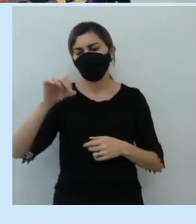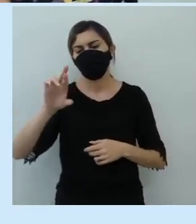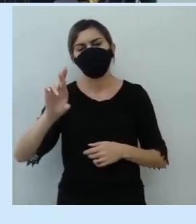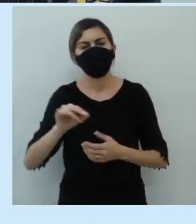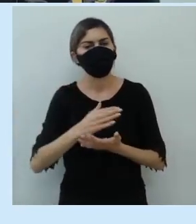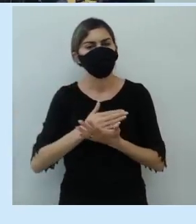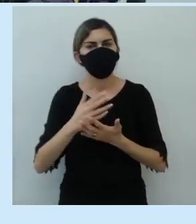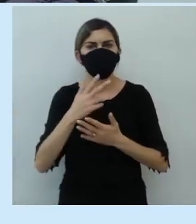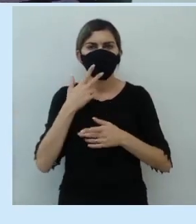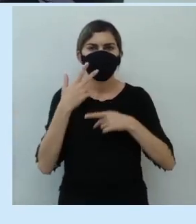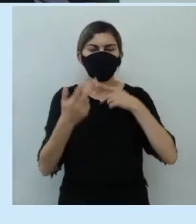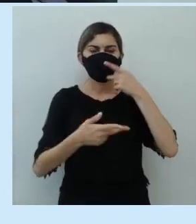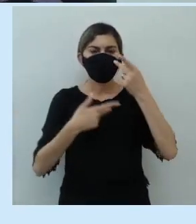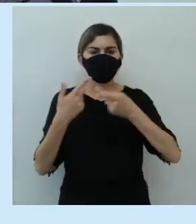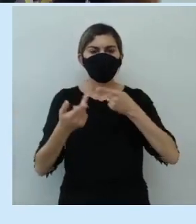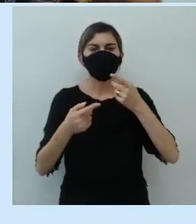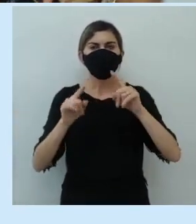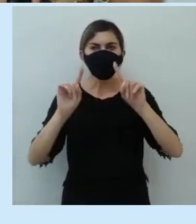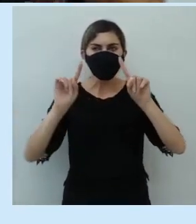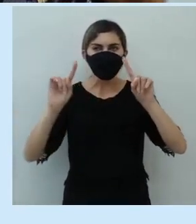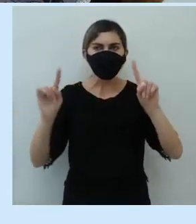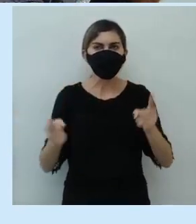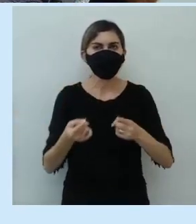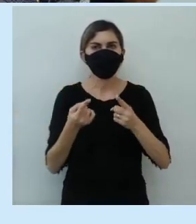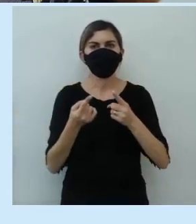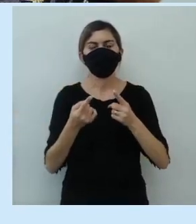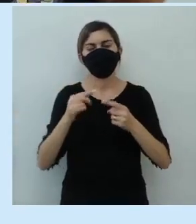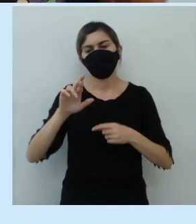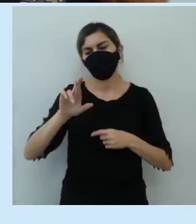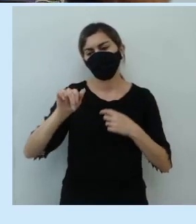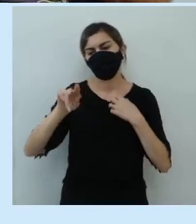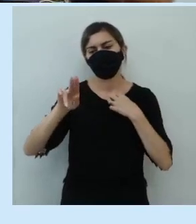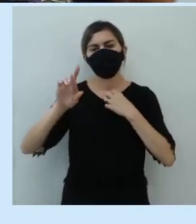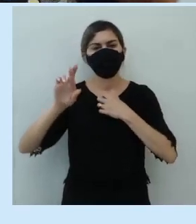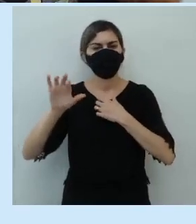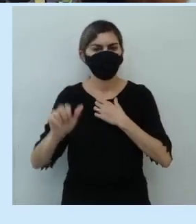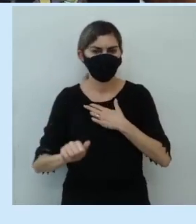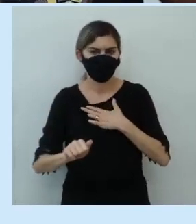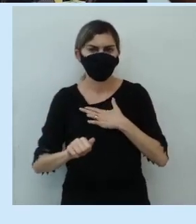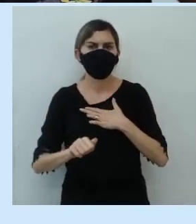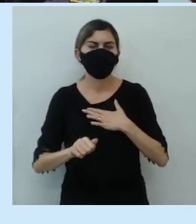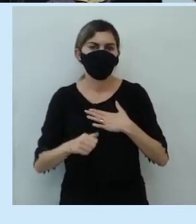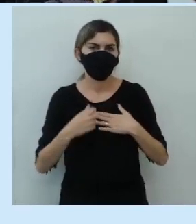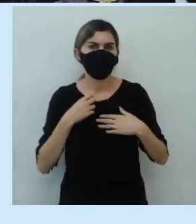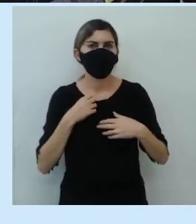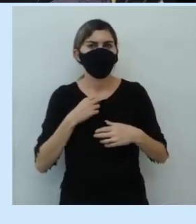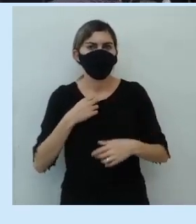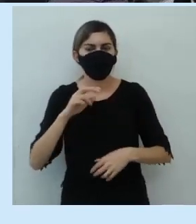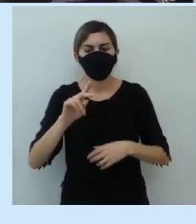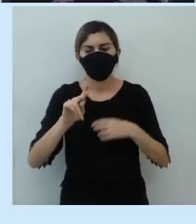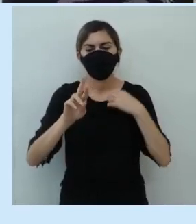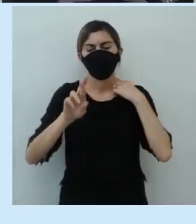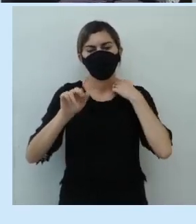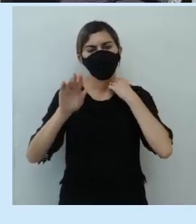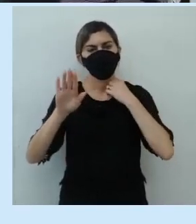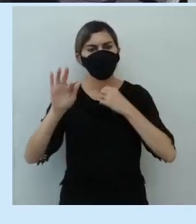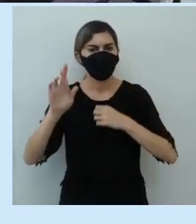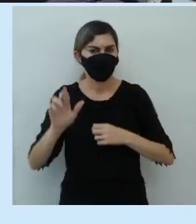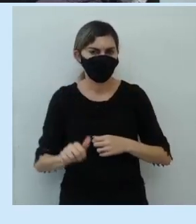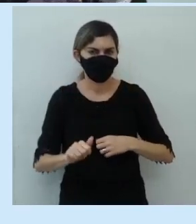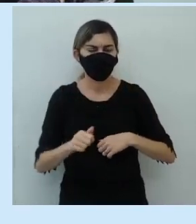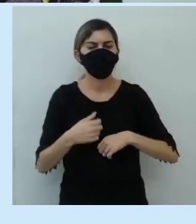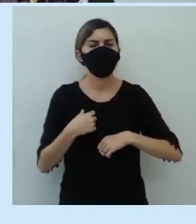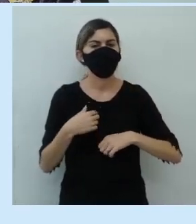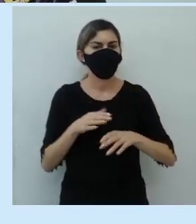Pedro, isso que está entre parênteses chama-se de rubrica. Rubrica. Rubrica é